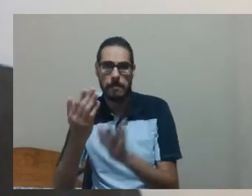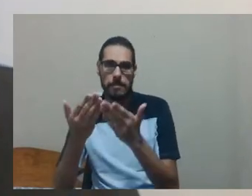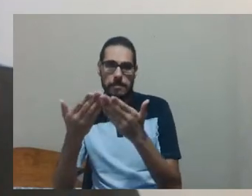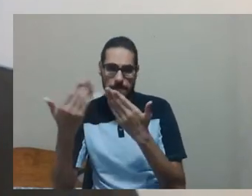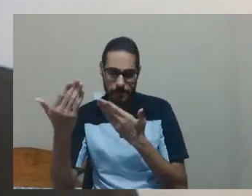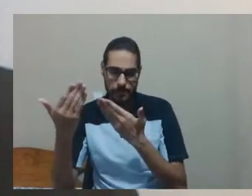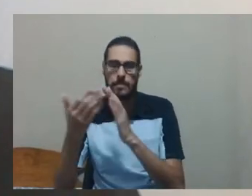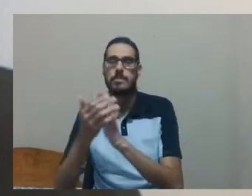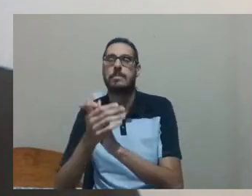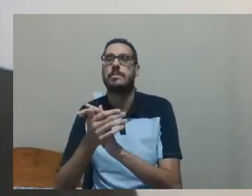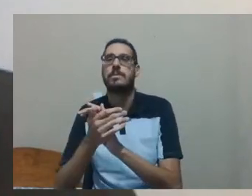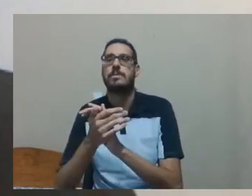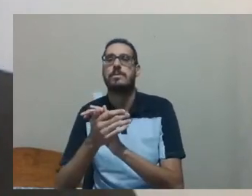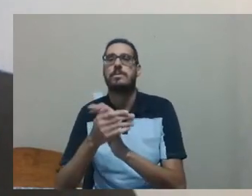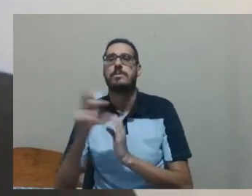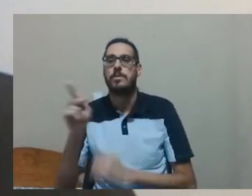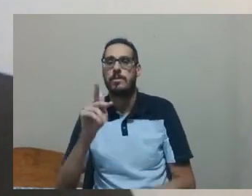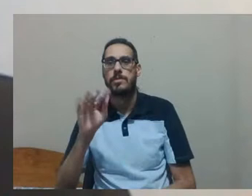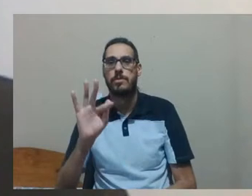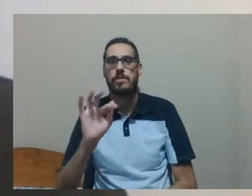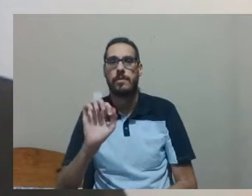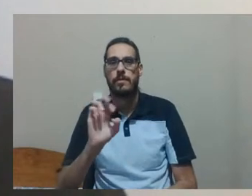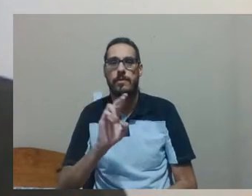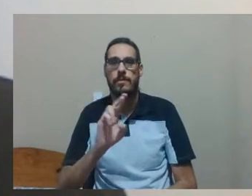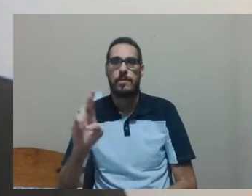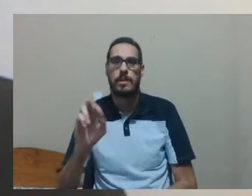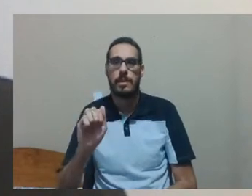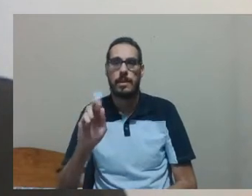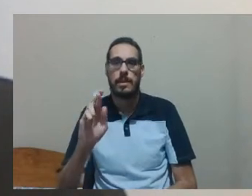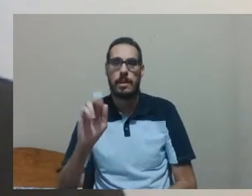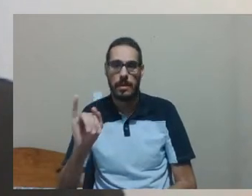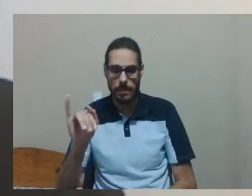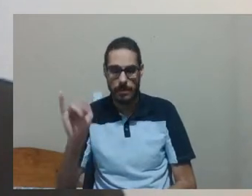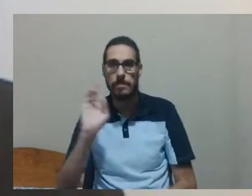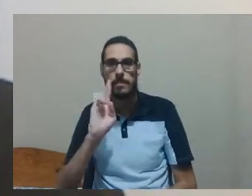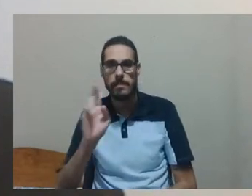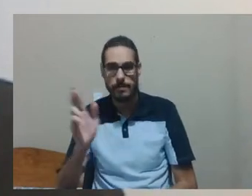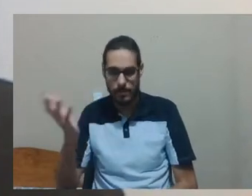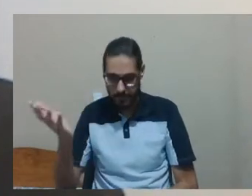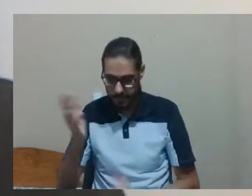gentileza, professor Ferrari, tem a palavra.